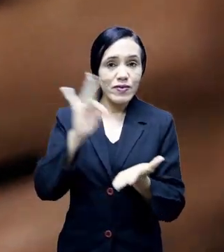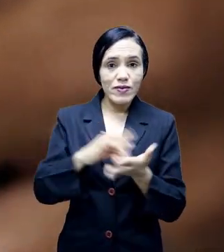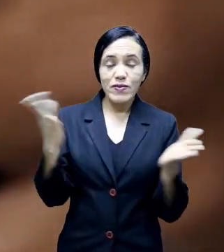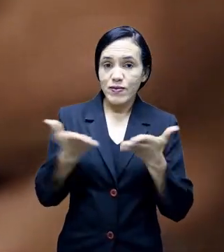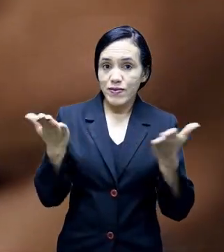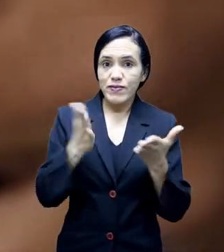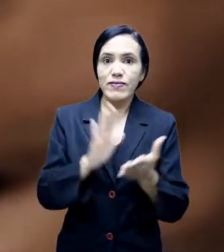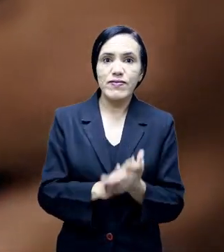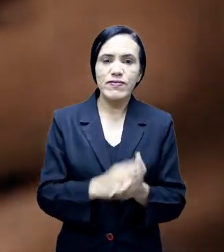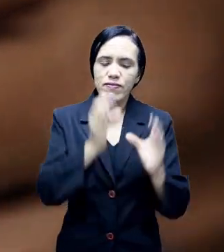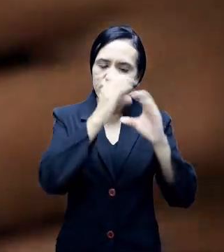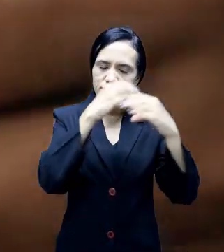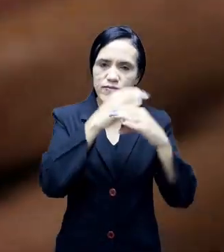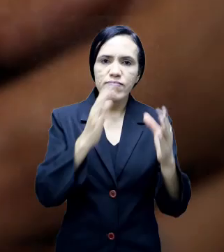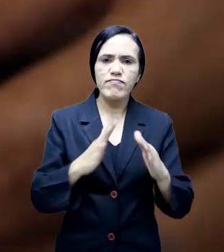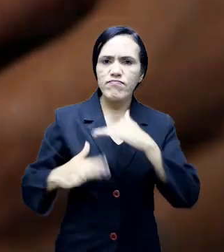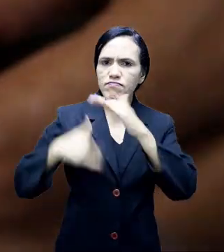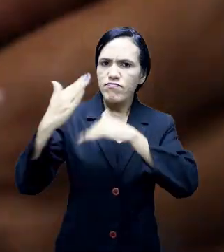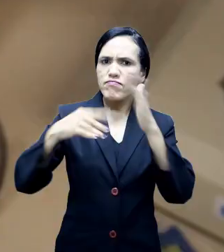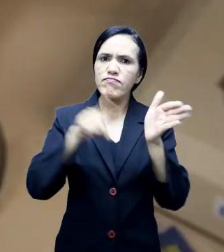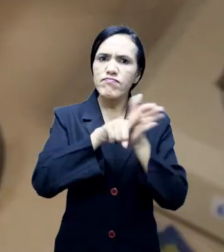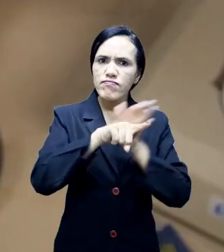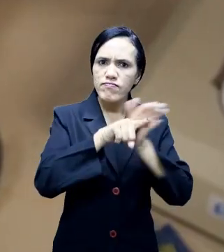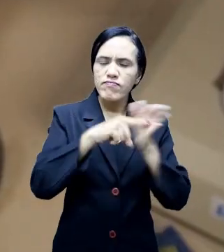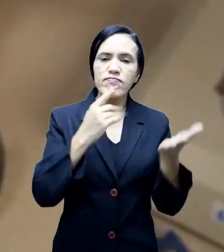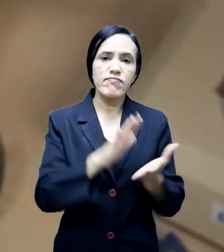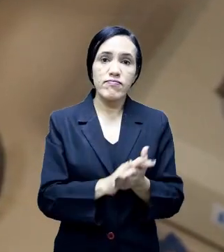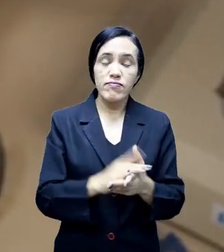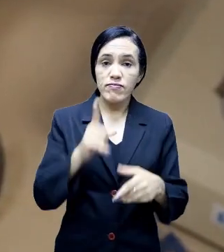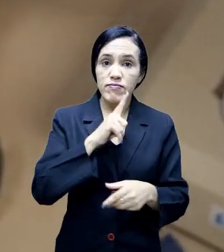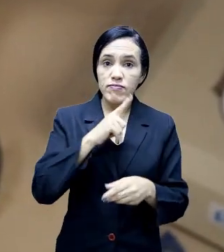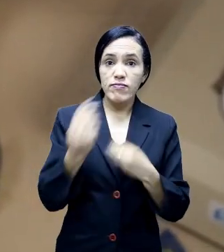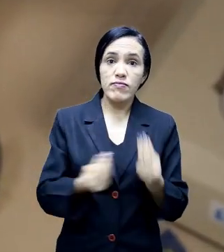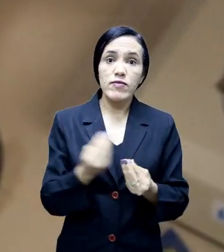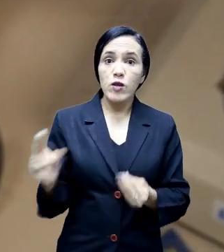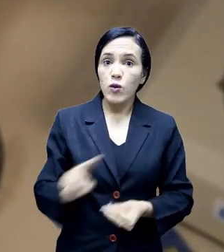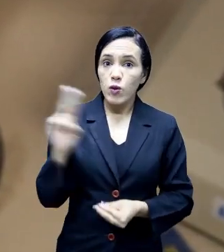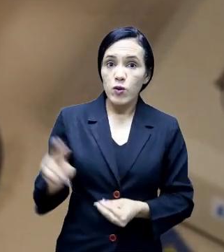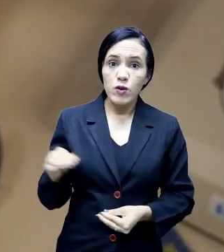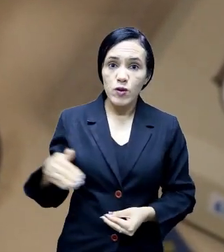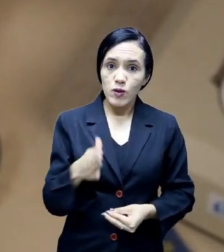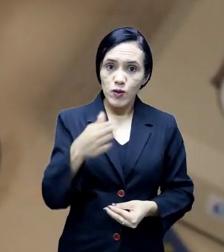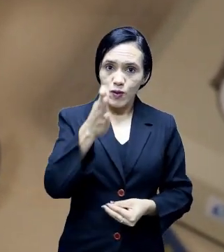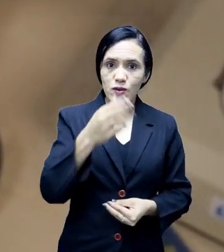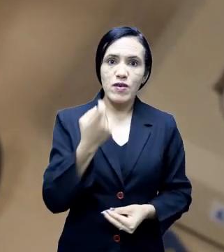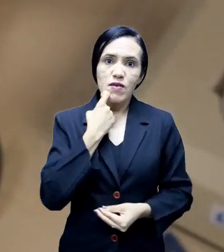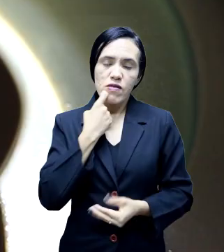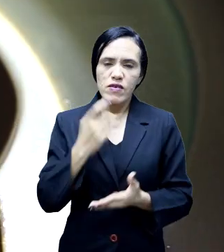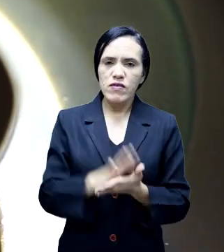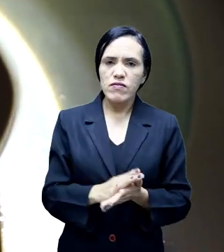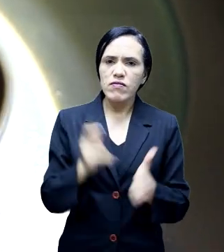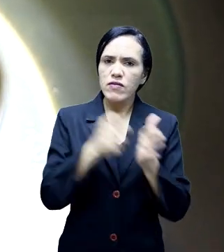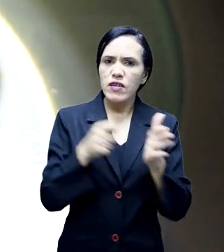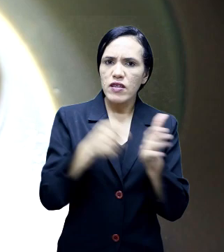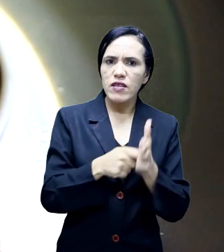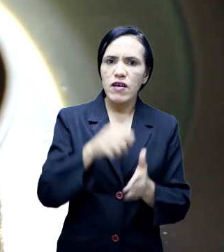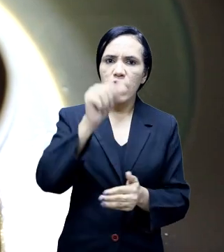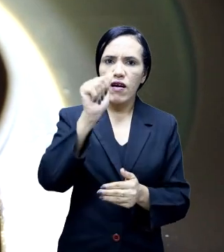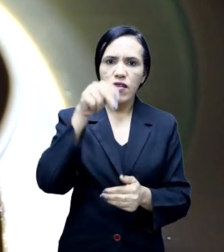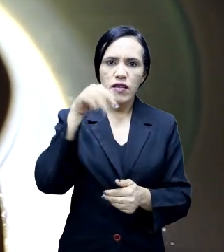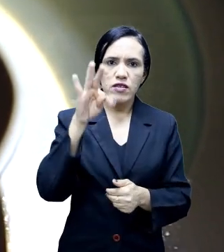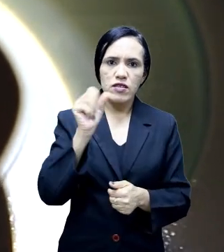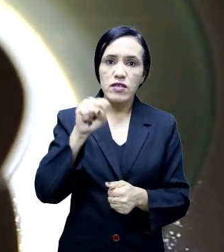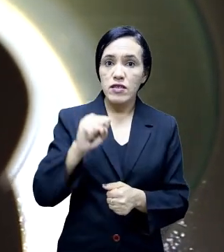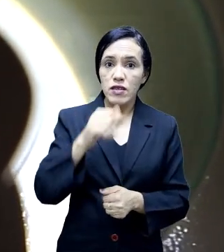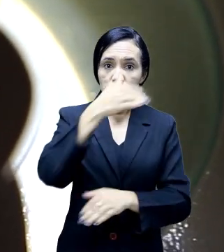Atualmente, aqui no laboratório, a gente desenvolve uma pesquisa, né? A gente usa os peixes para tentar anestesiá-los com